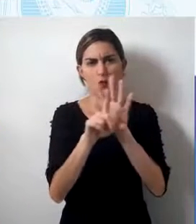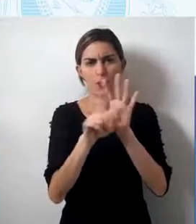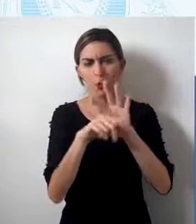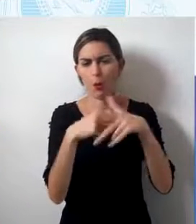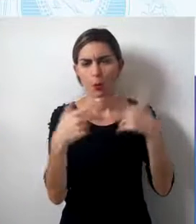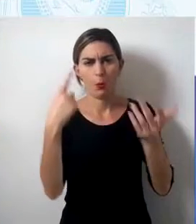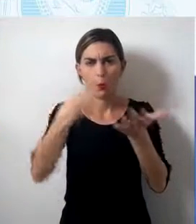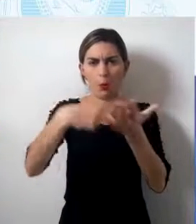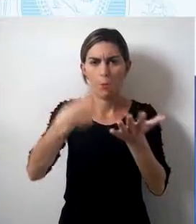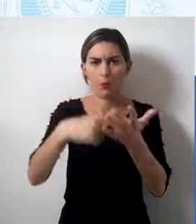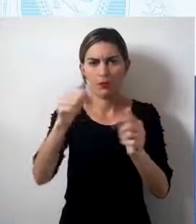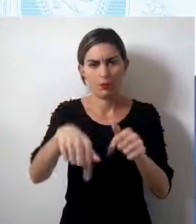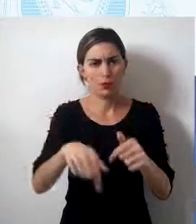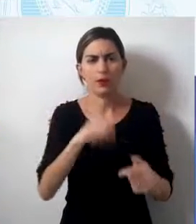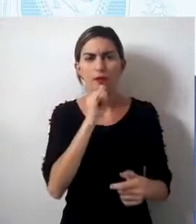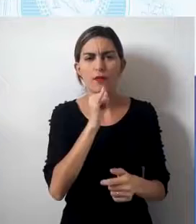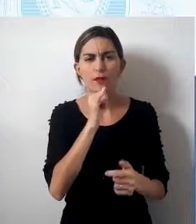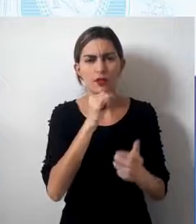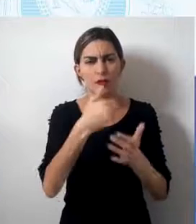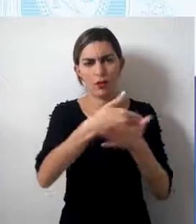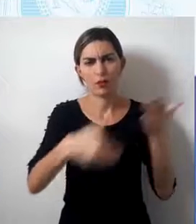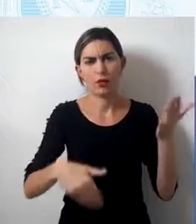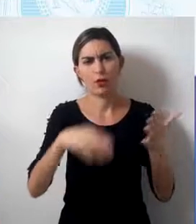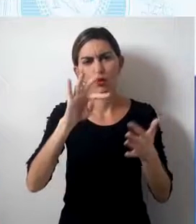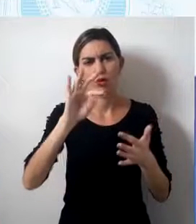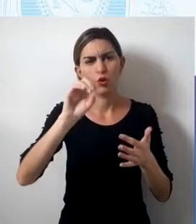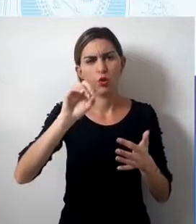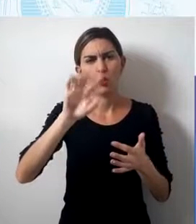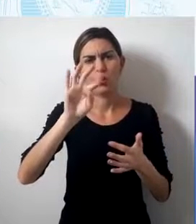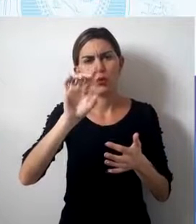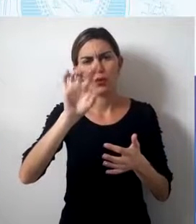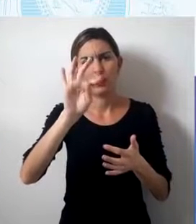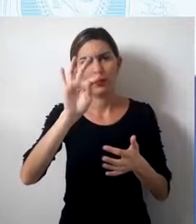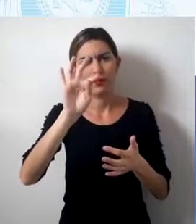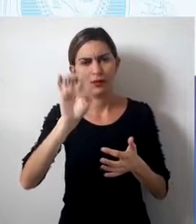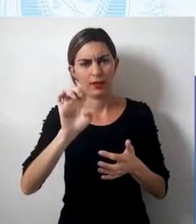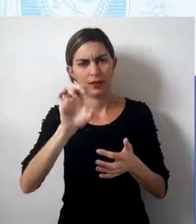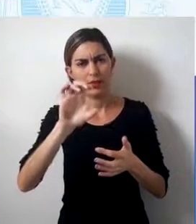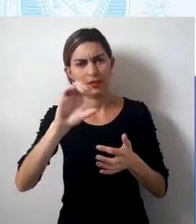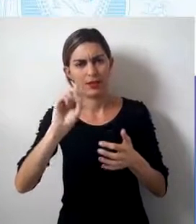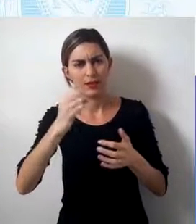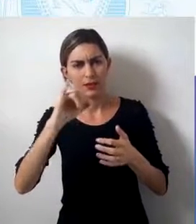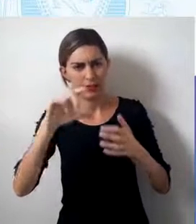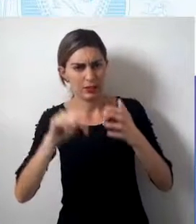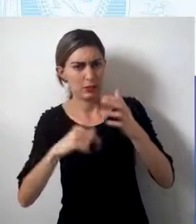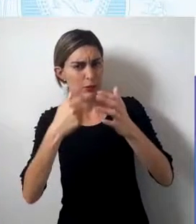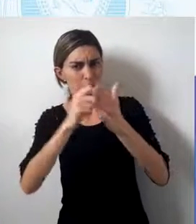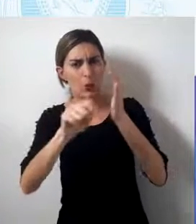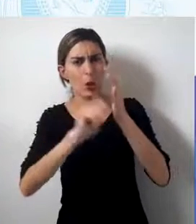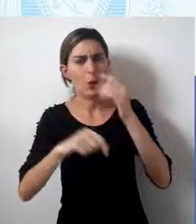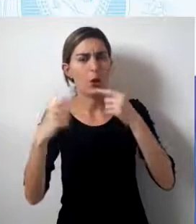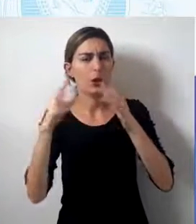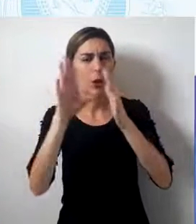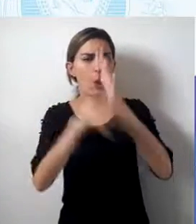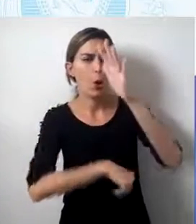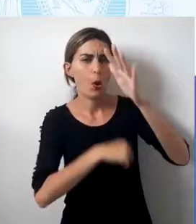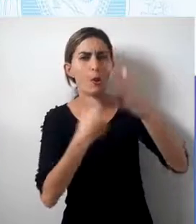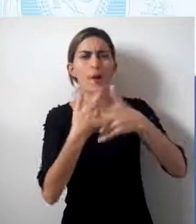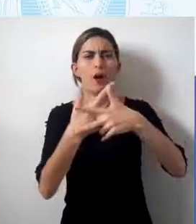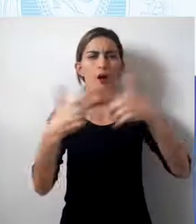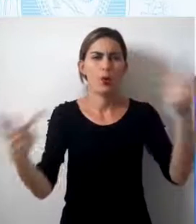que eram estabelecidos aqui, como por exemplo o Tratado de Tordesilhas, realizavam constantes ataques ao litoral com o objetivo de